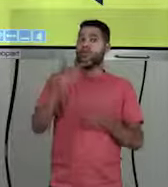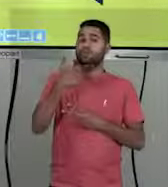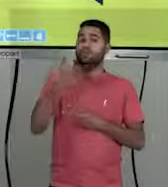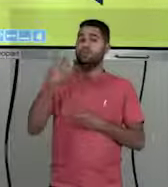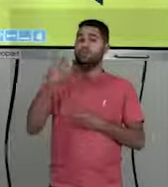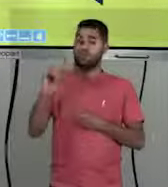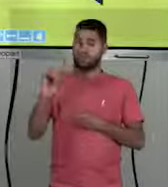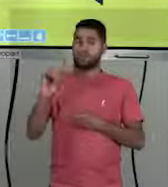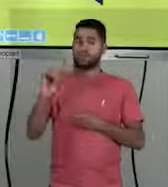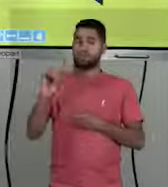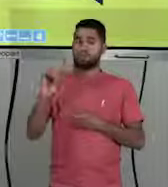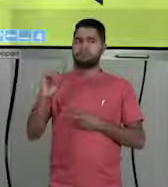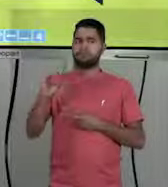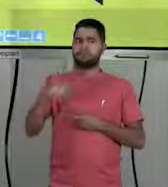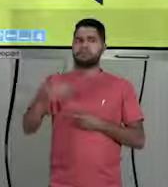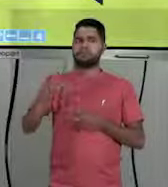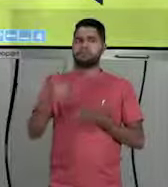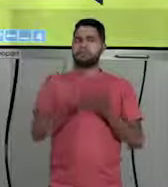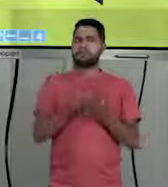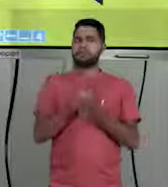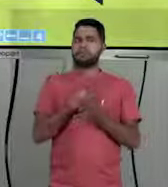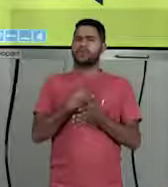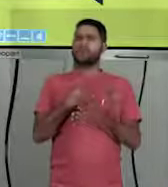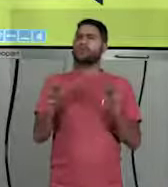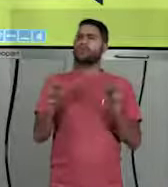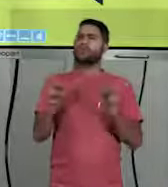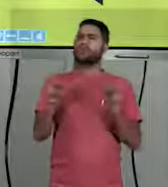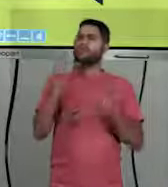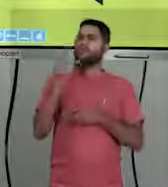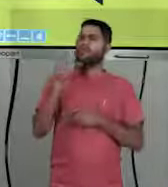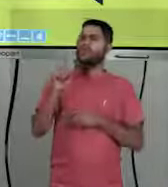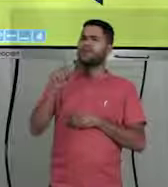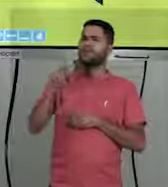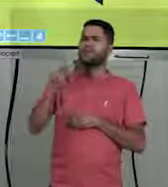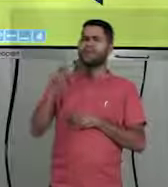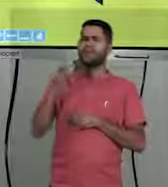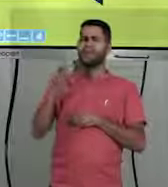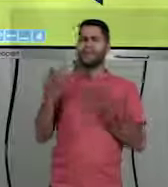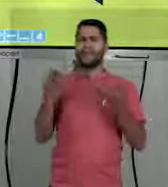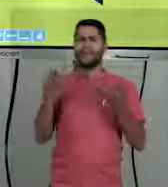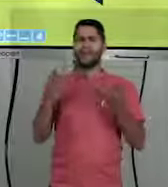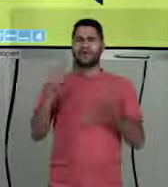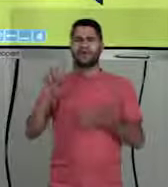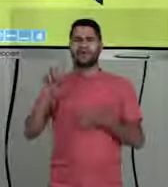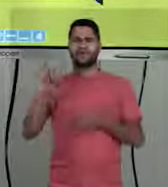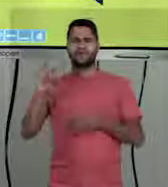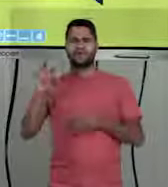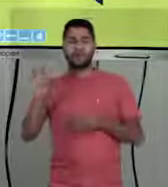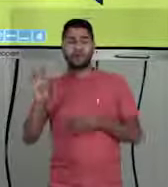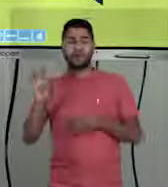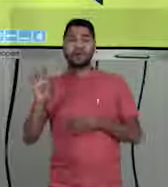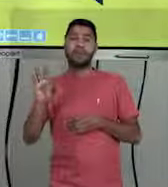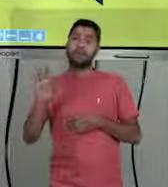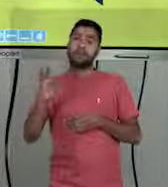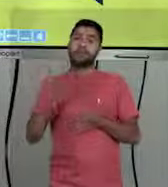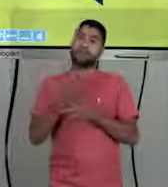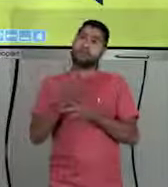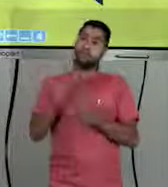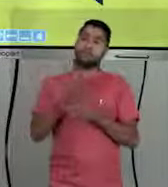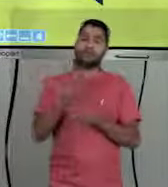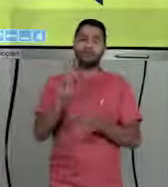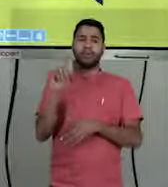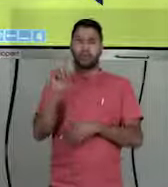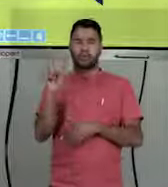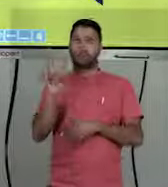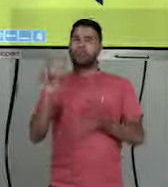volts. Aí vocês me perguntam, professor, você acabou de falar em ampere, você já vai falar em volts? Na física nós temos vários nomes